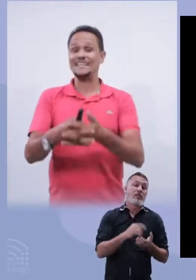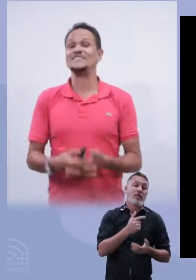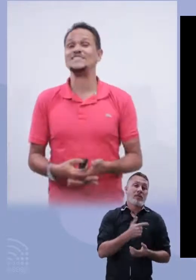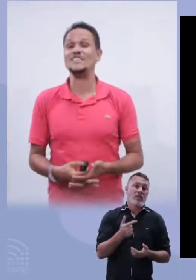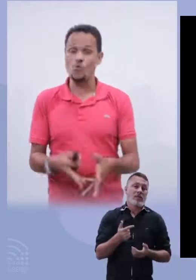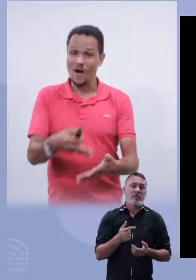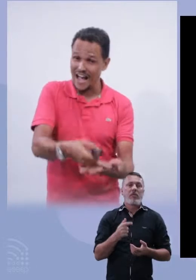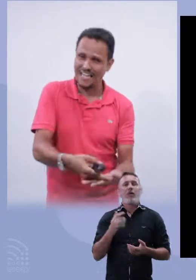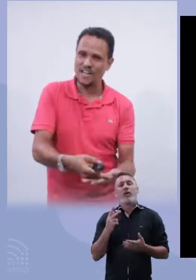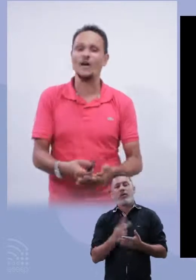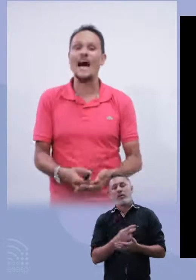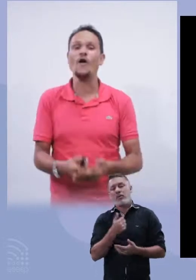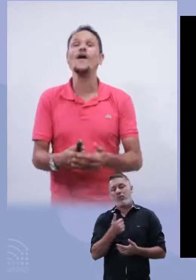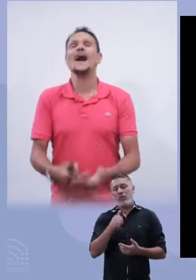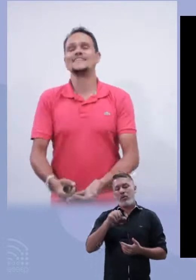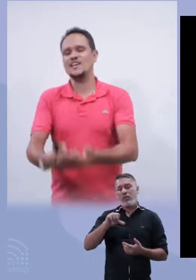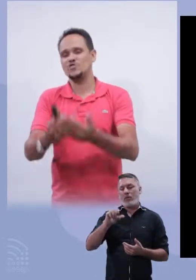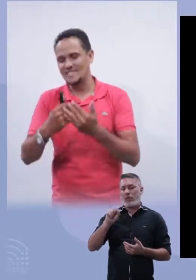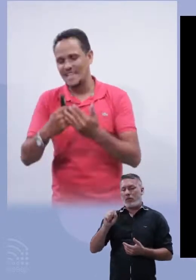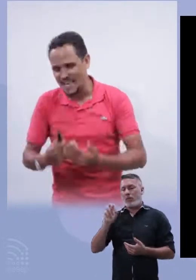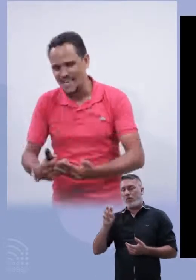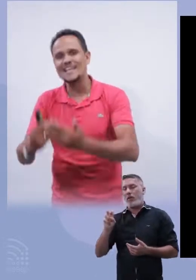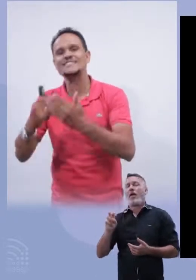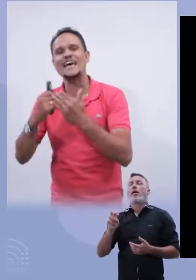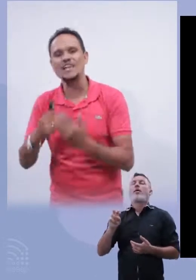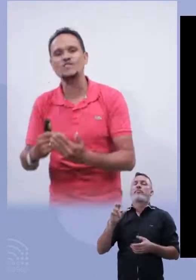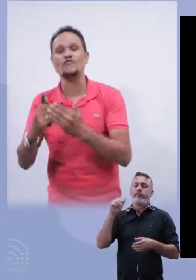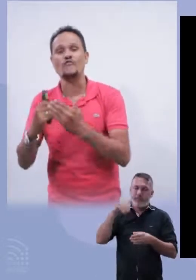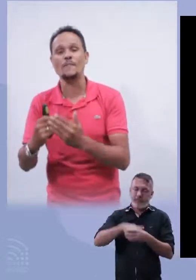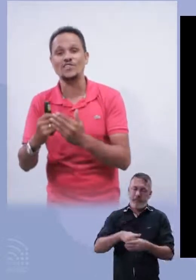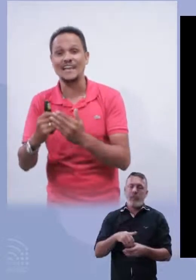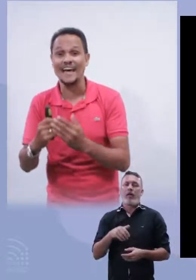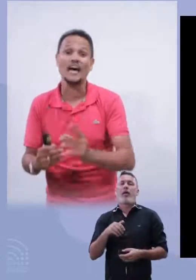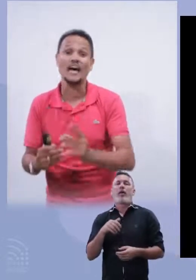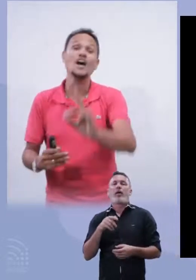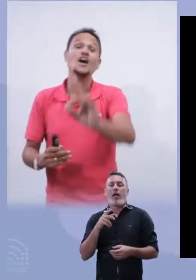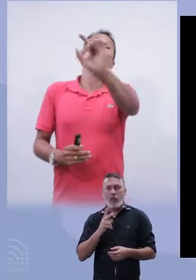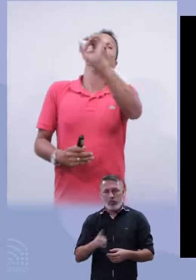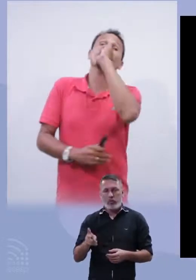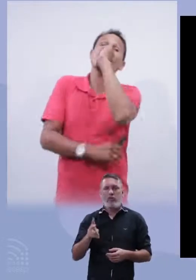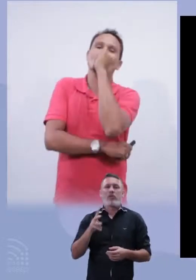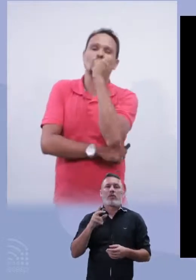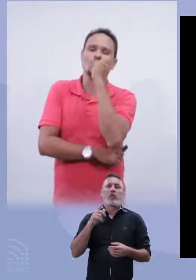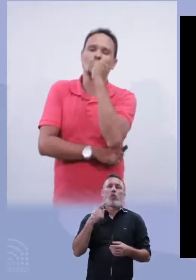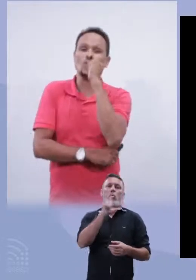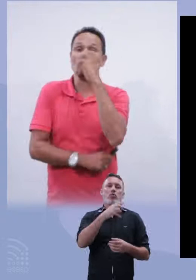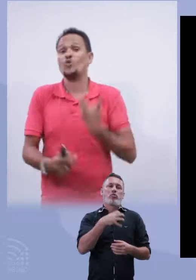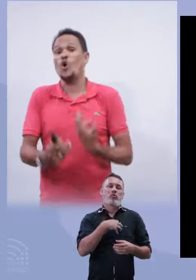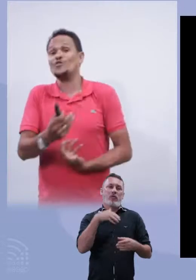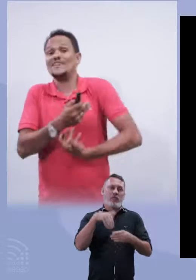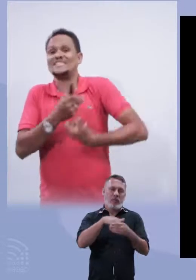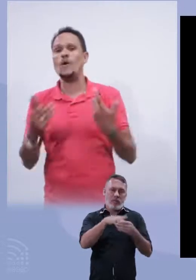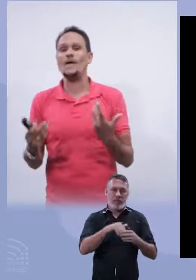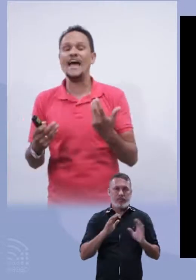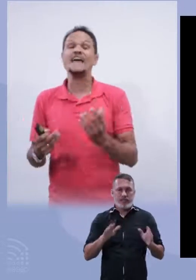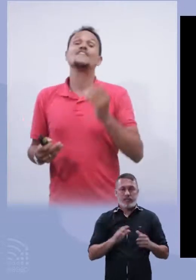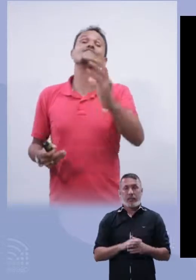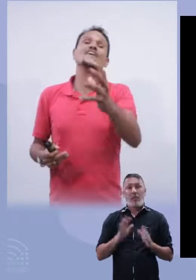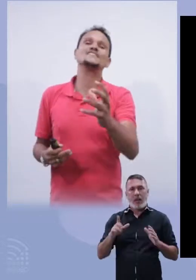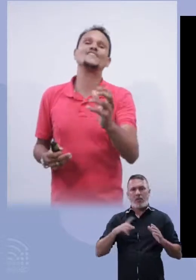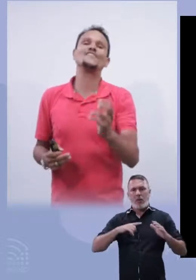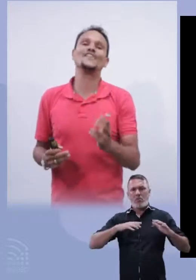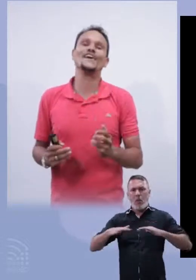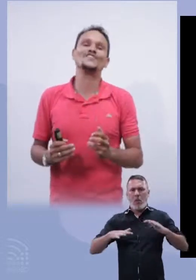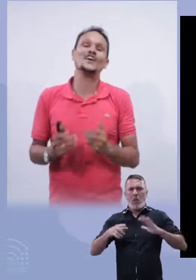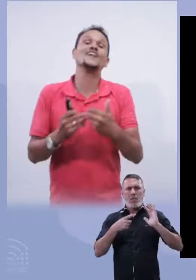que em 85, ano eleitoral, as eleições ainda seriam de forma indireta. Porém, meu aluno, todo esse auê